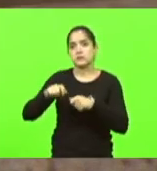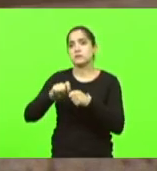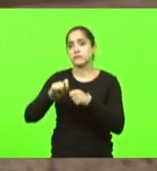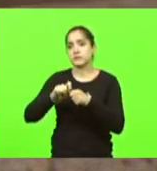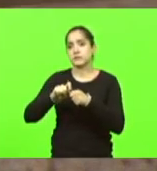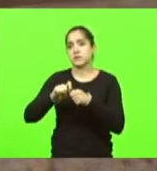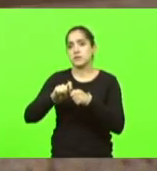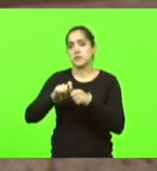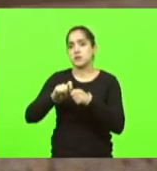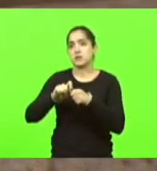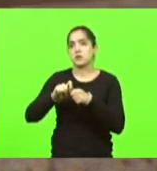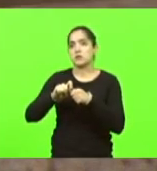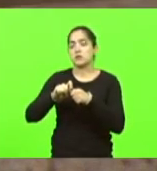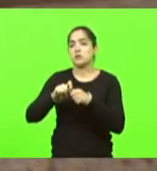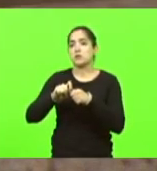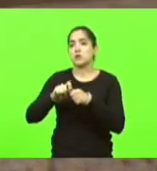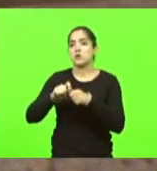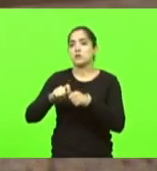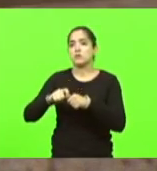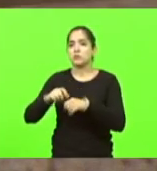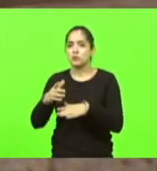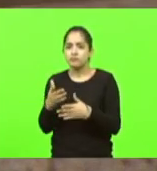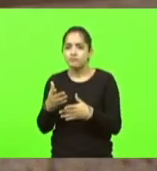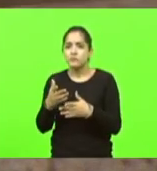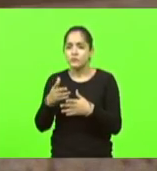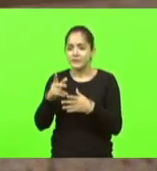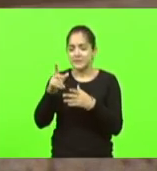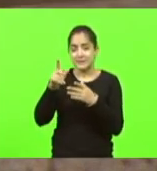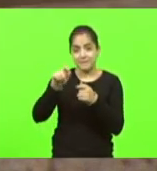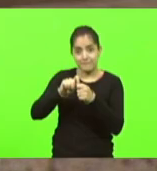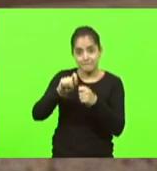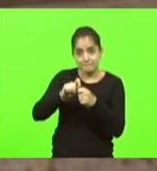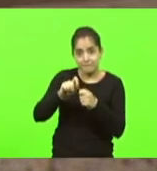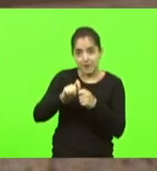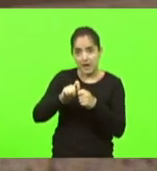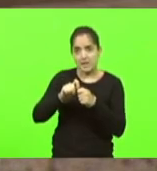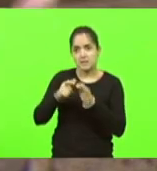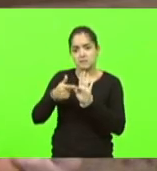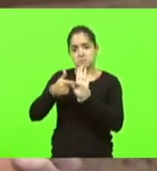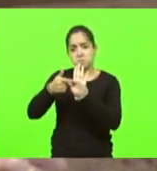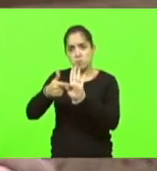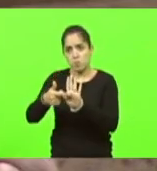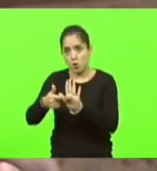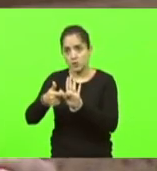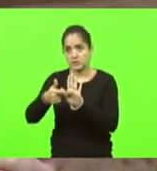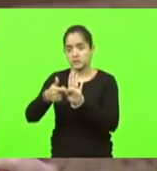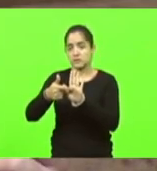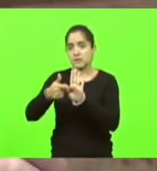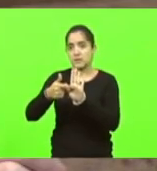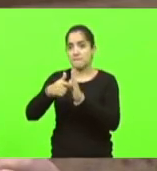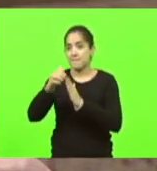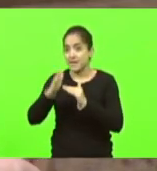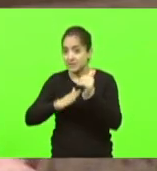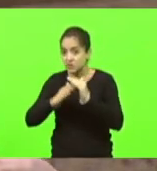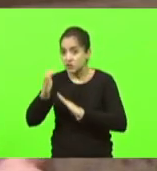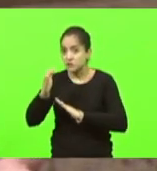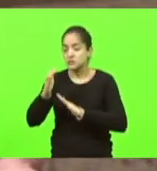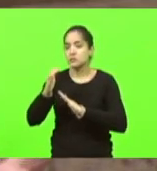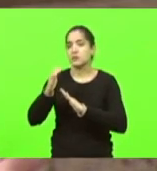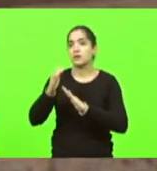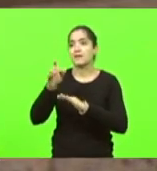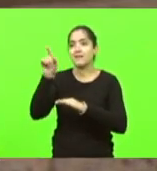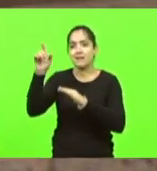na pele enquanto corta lá perto tem muito mais moral para poder cortar dos outros lá na casa da Agronômica o